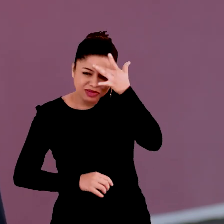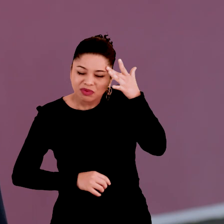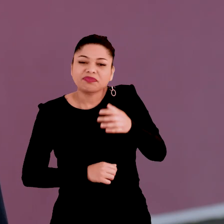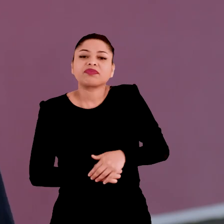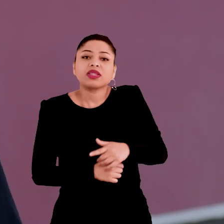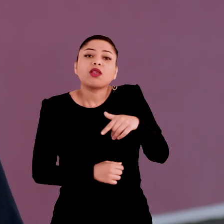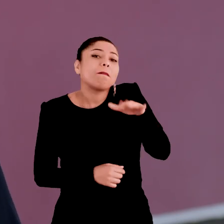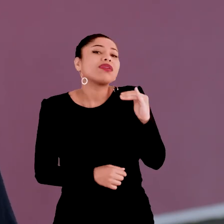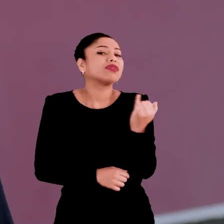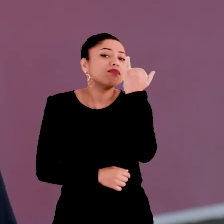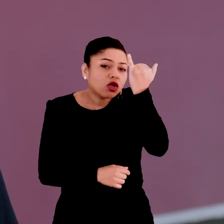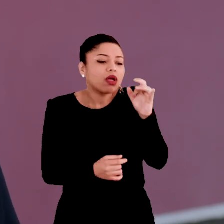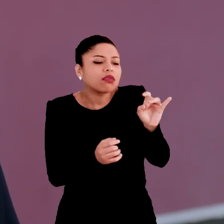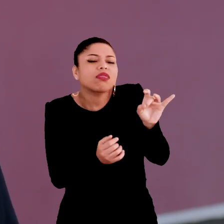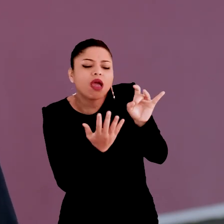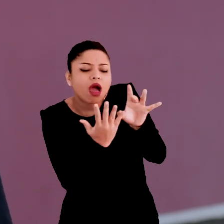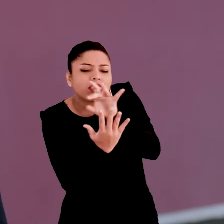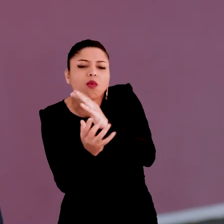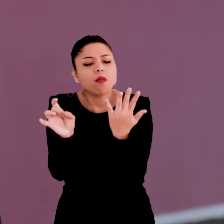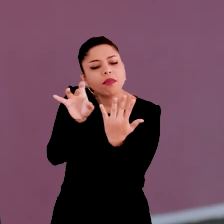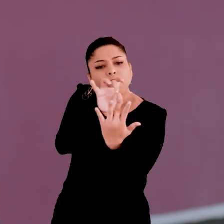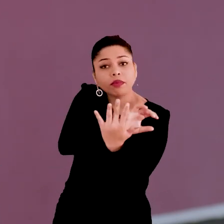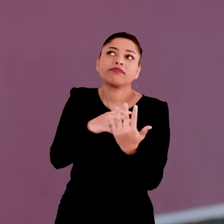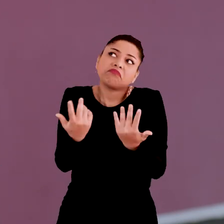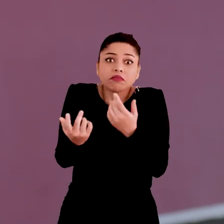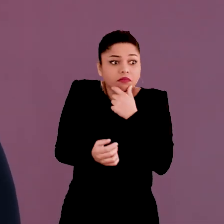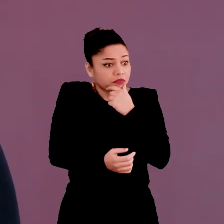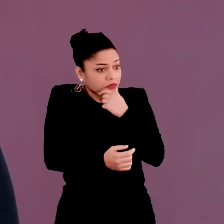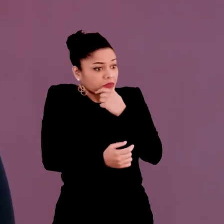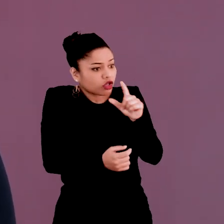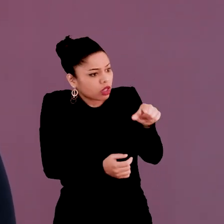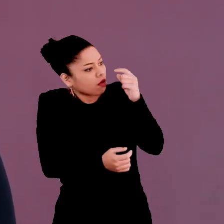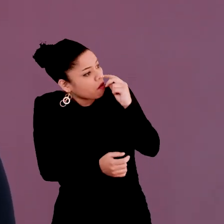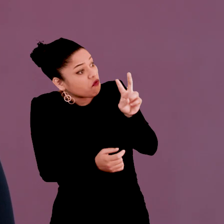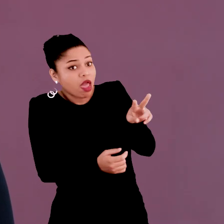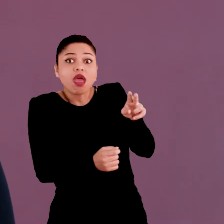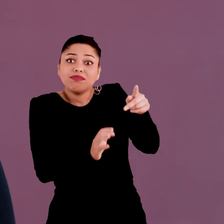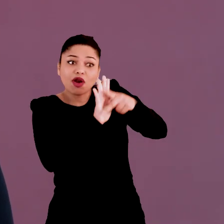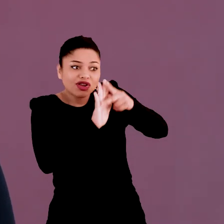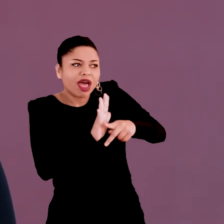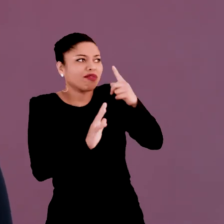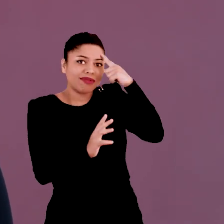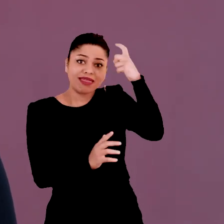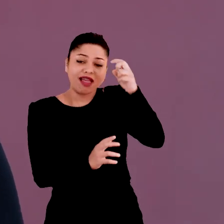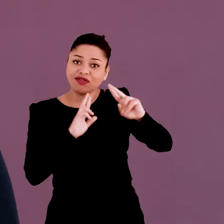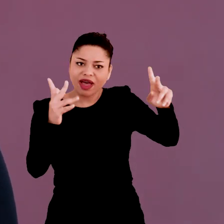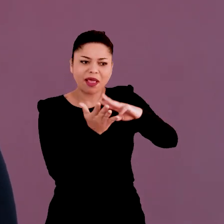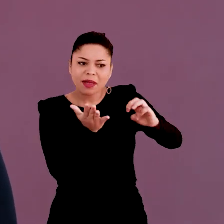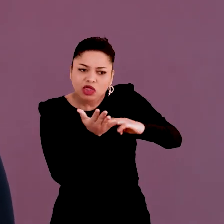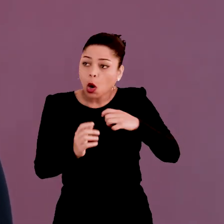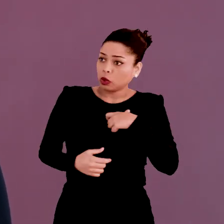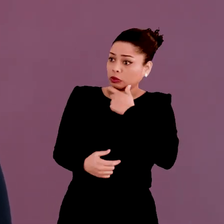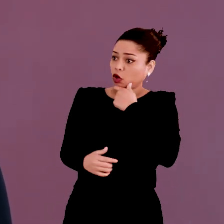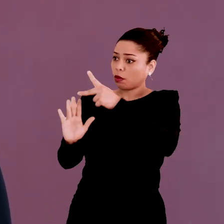mais importante de cada um desses trabalhos. Algumas vezes metodologias inventivas, outros programas inovadores, por